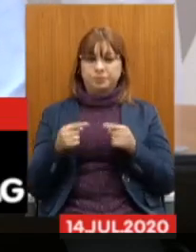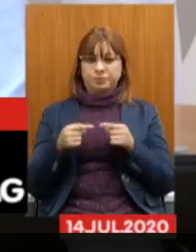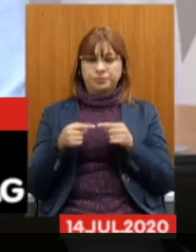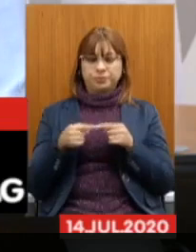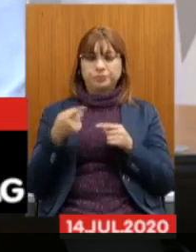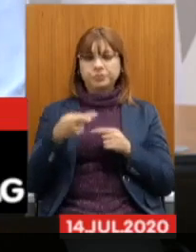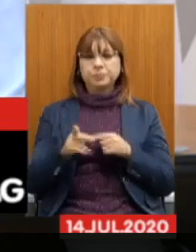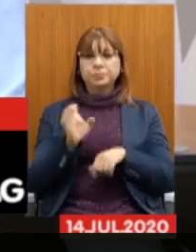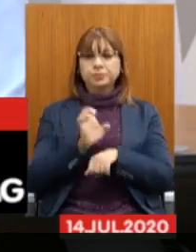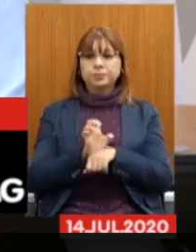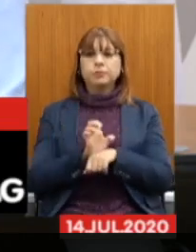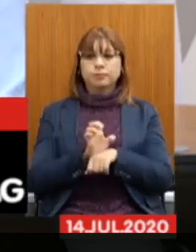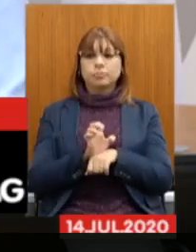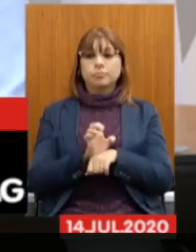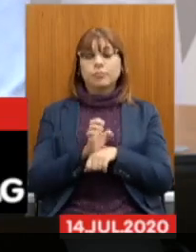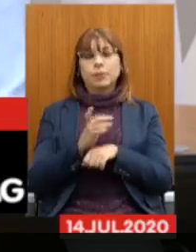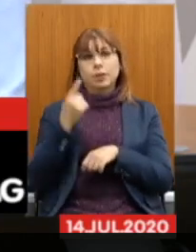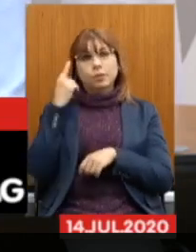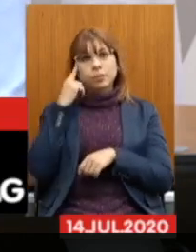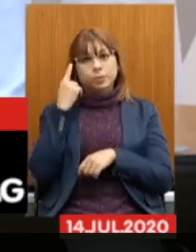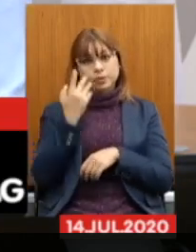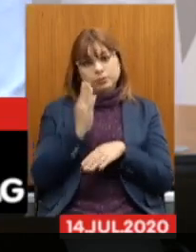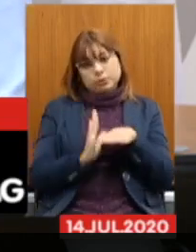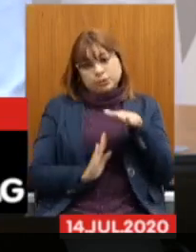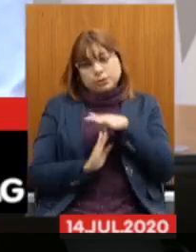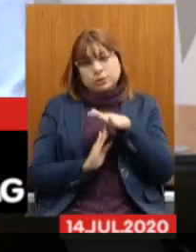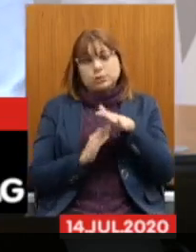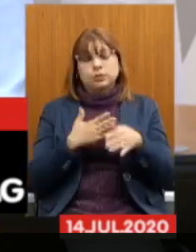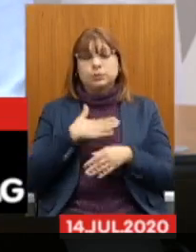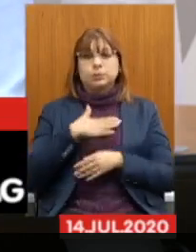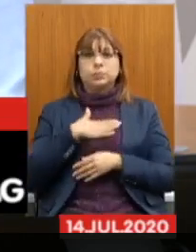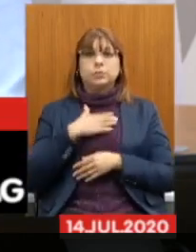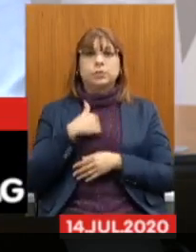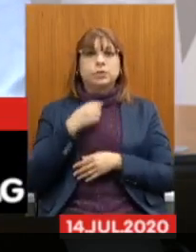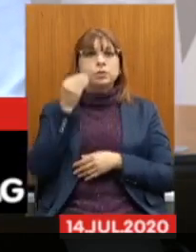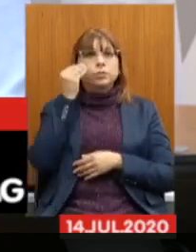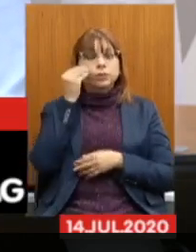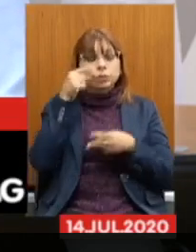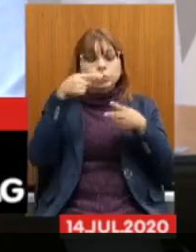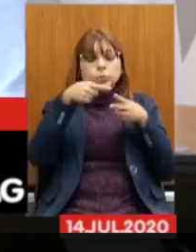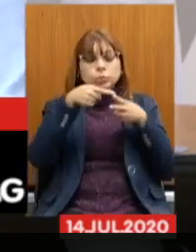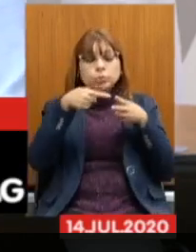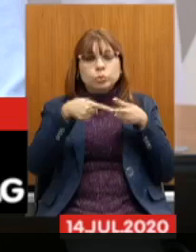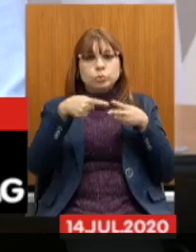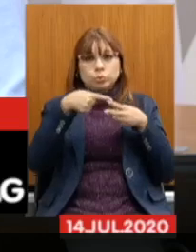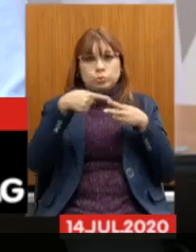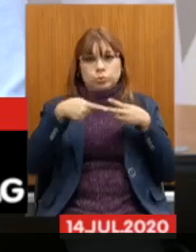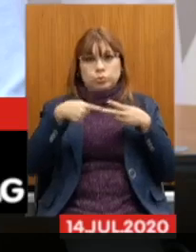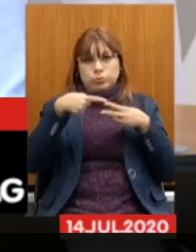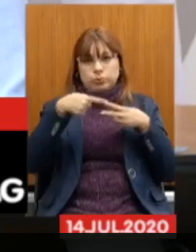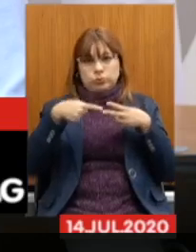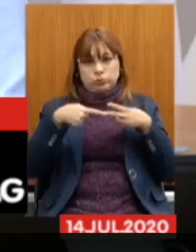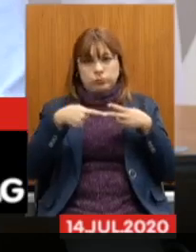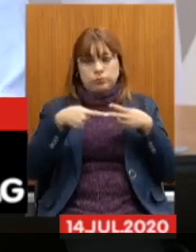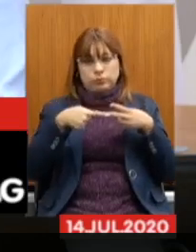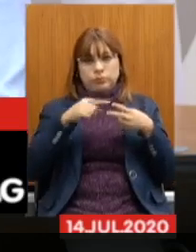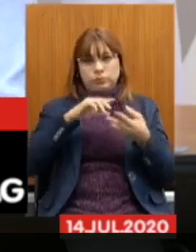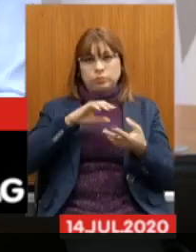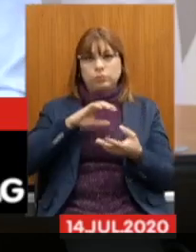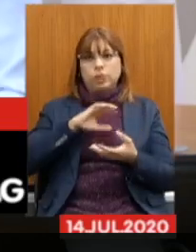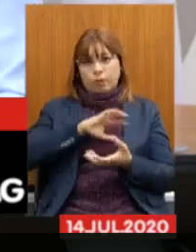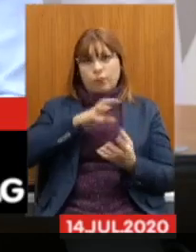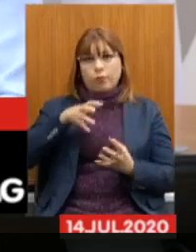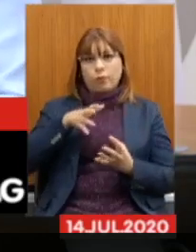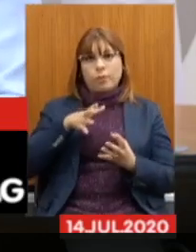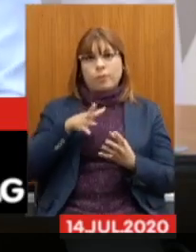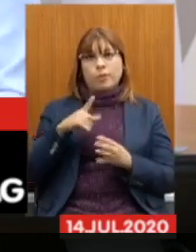Objetivamente, considerando o tempo da minha manifestação, vou me deter a dois pontos dessa reforma, embora nossa